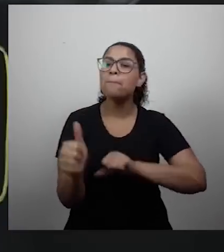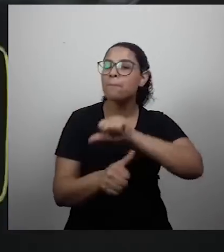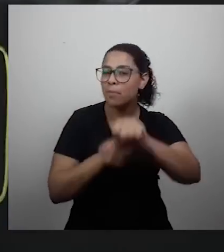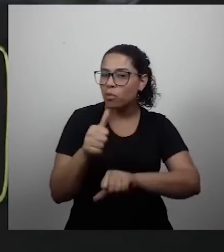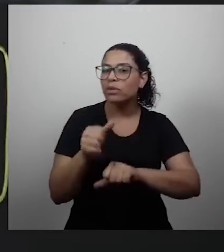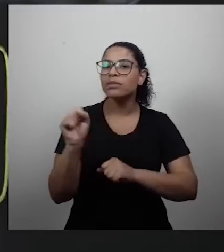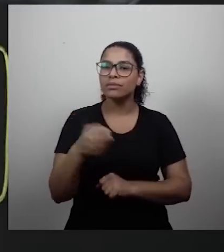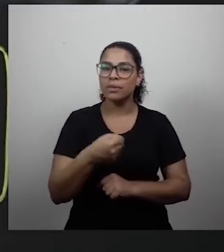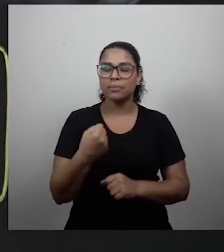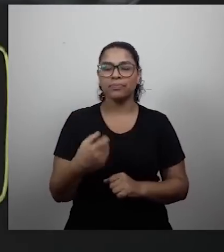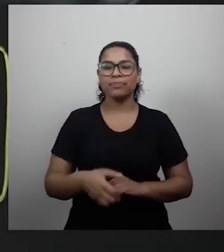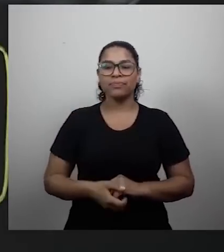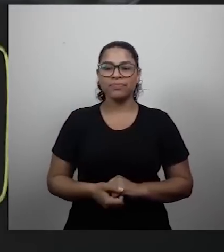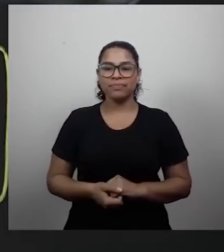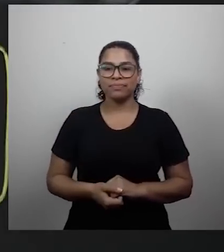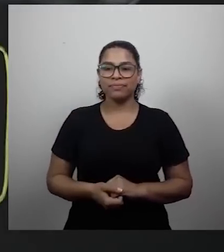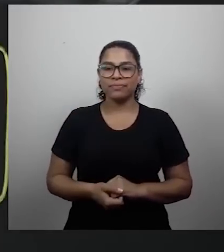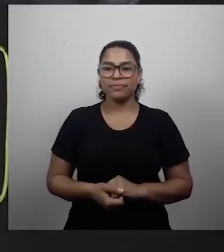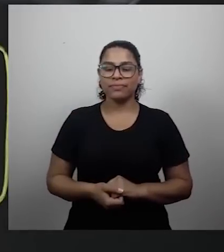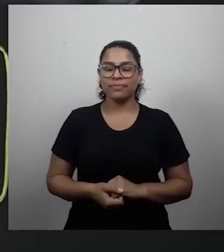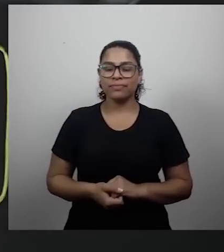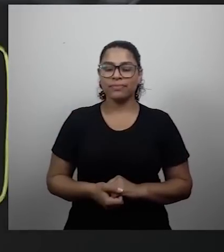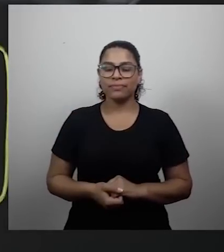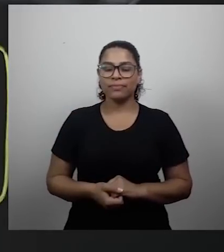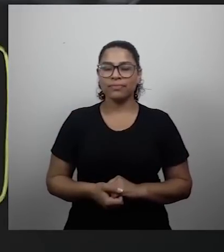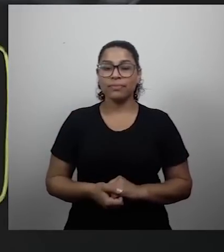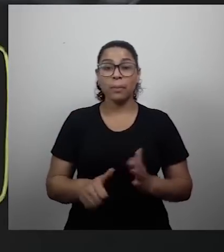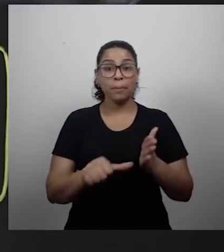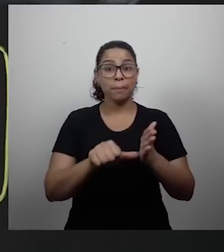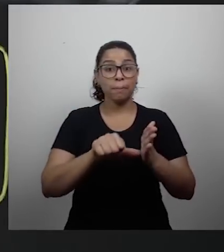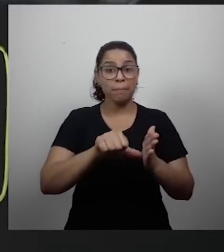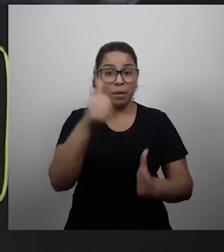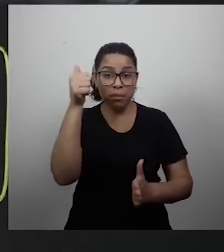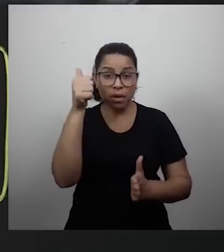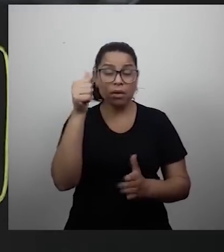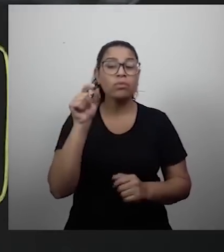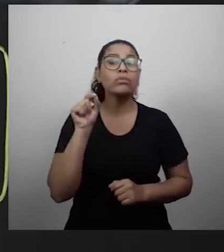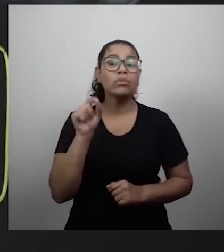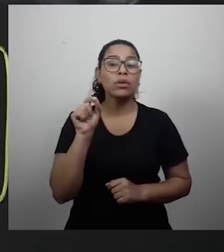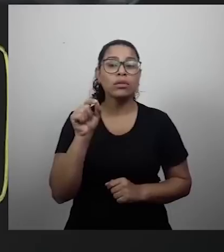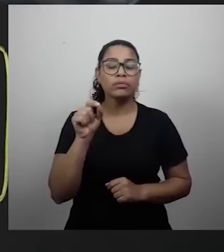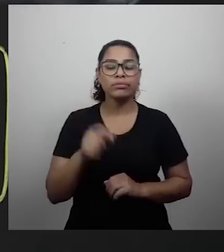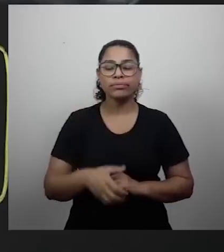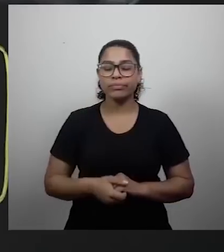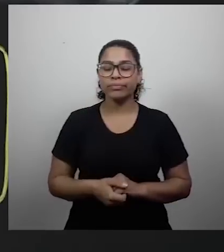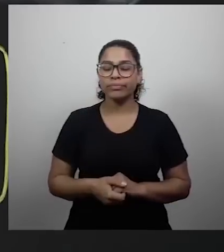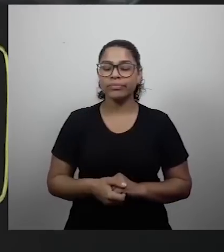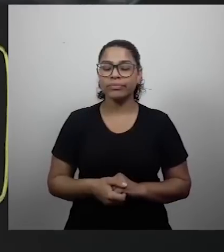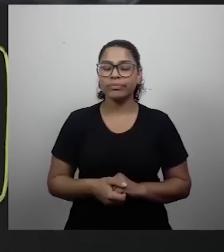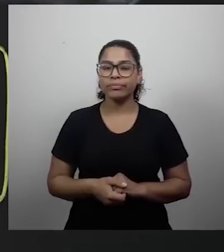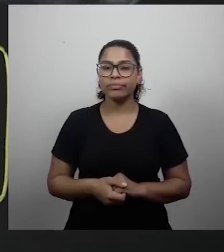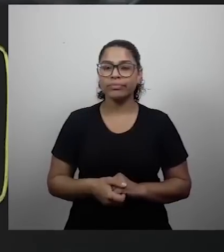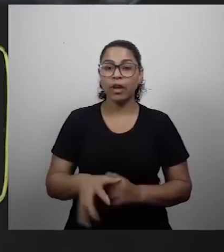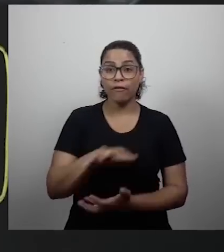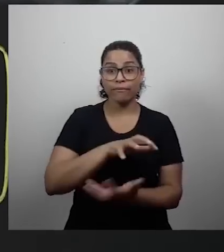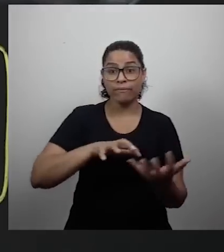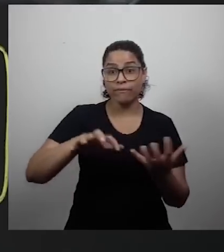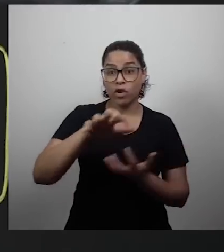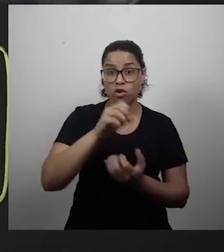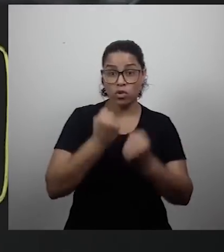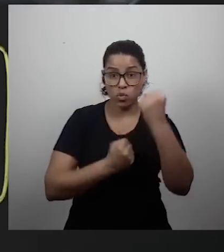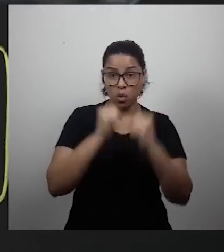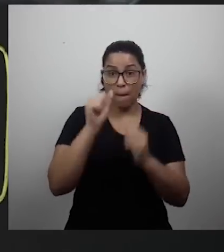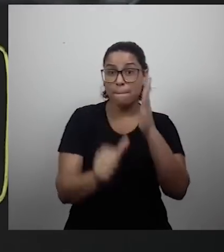quê. Beleza, me acompanha aqui nesse quadrinho, olha. Primeira coisa que a gente vai saber a esse respeito. A Revolução Industrial,